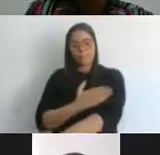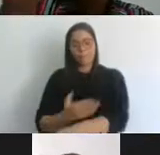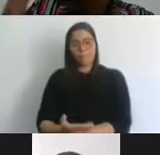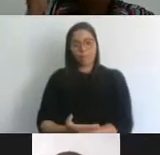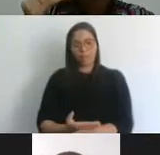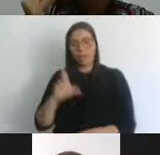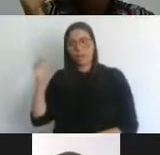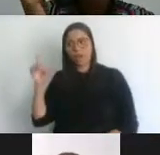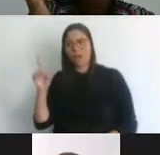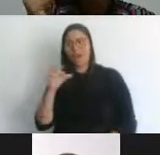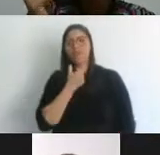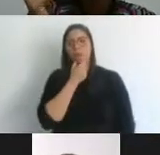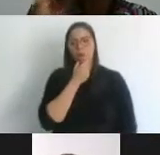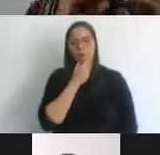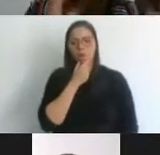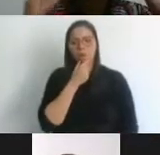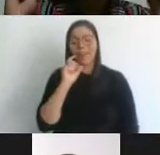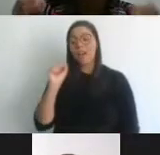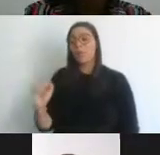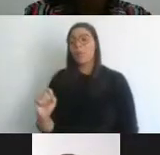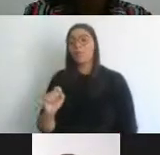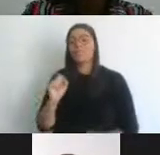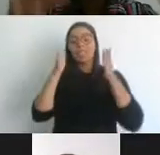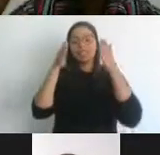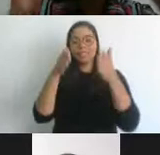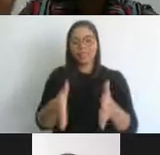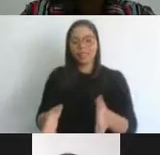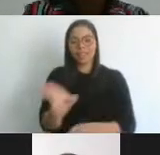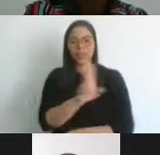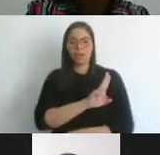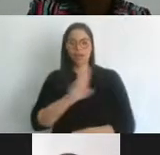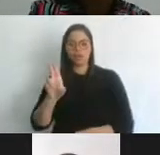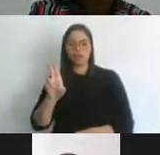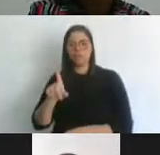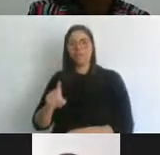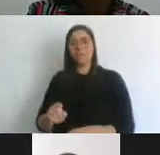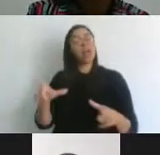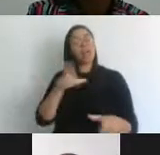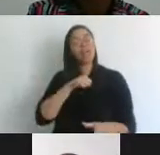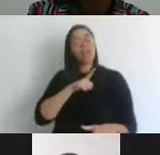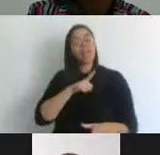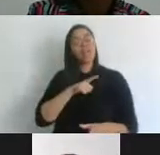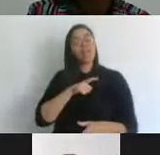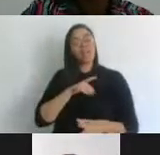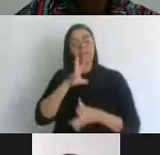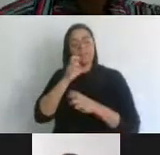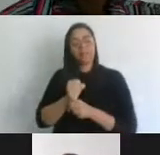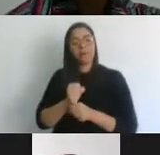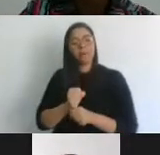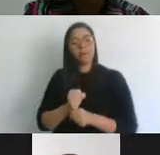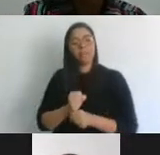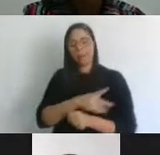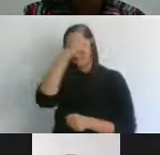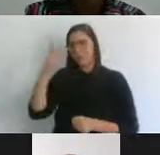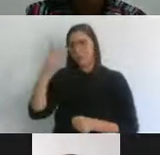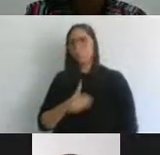quando ele chega que ele dá esse nome o que eu gosto vou tá dizendo o seguinte houve resistência se alguém